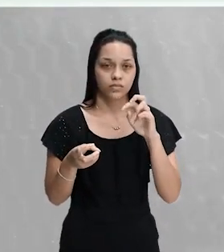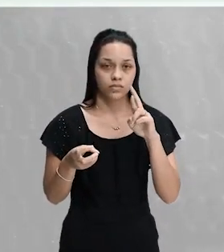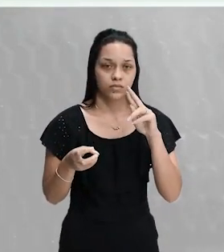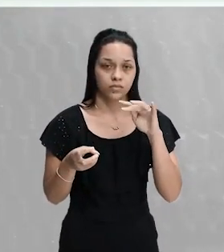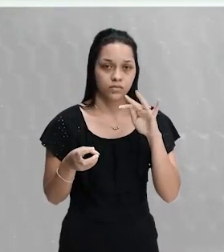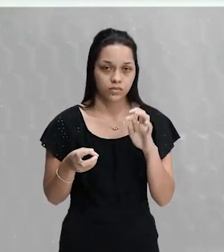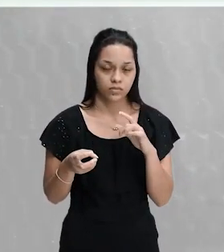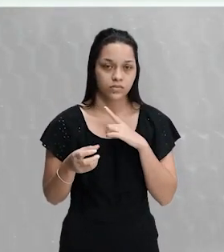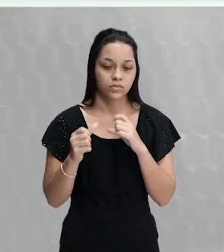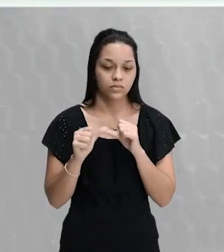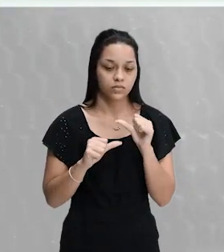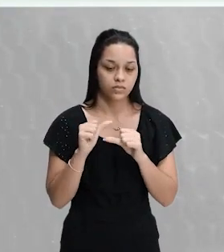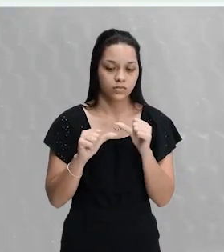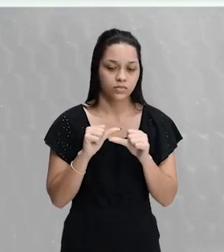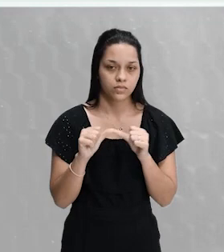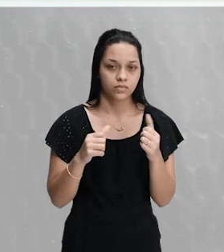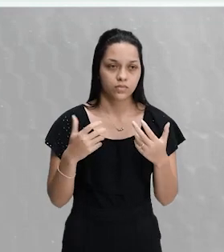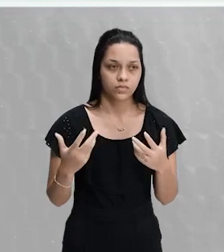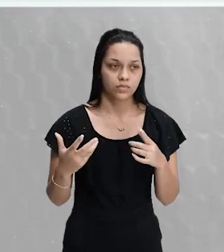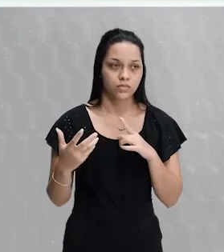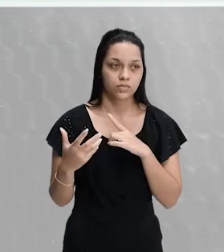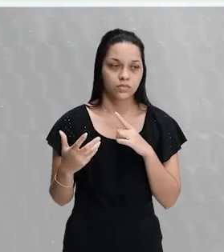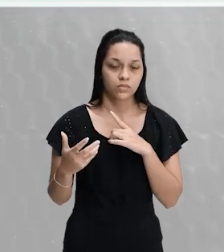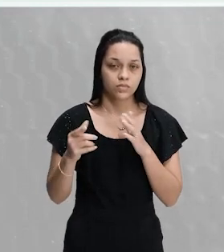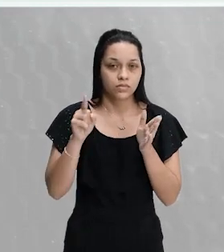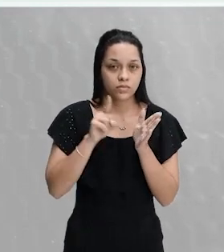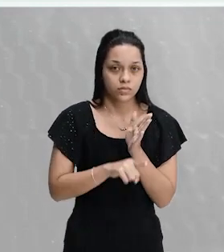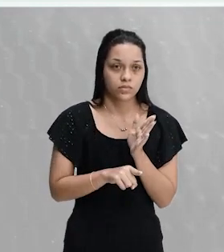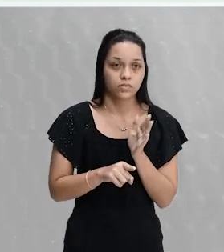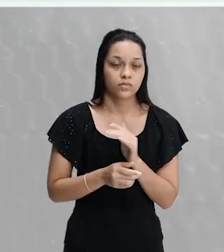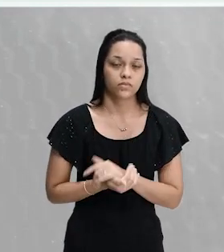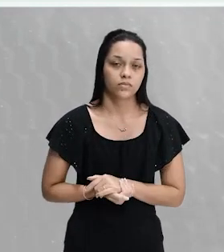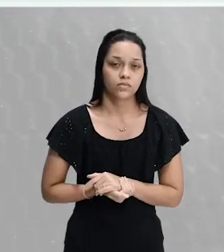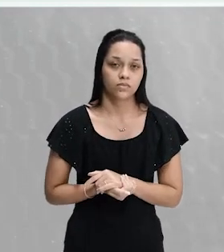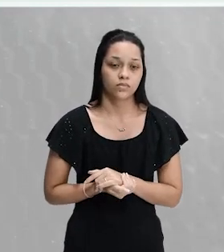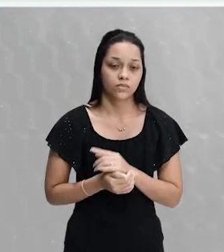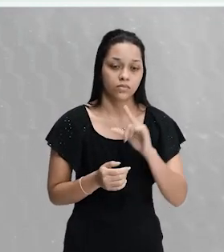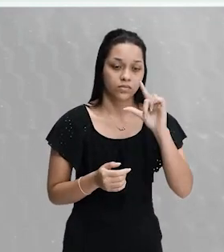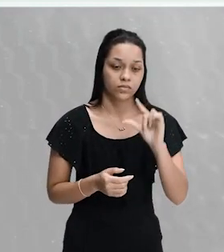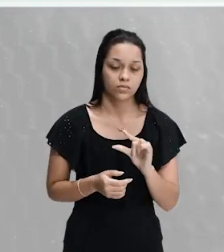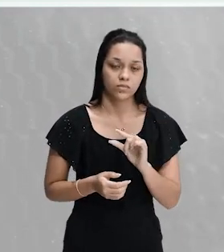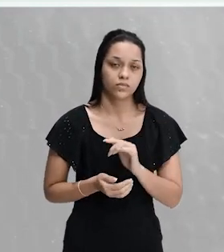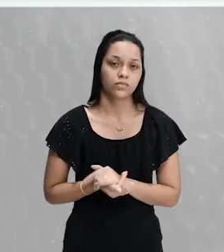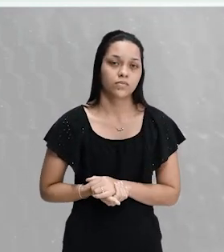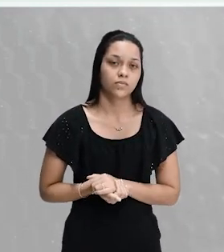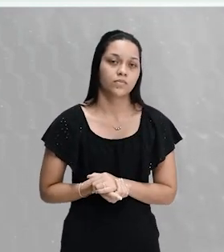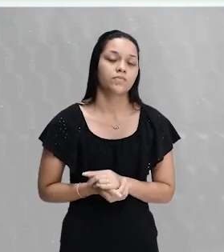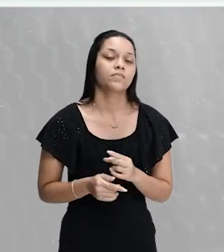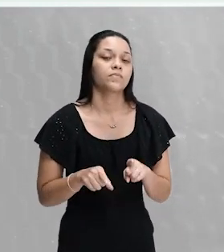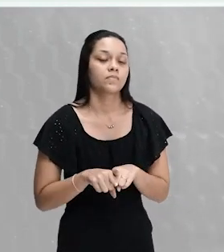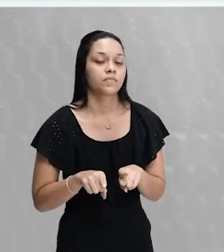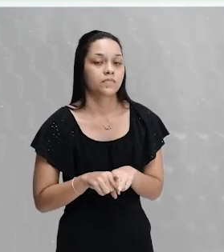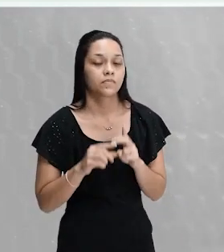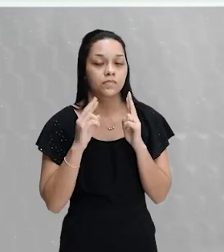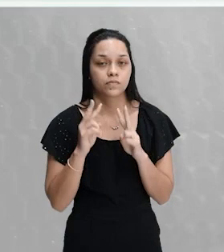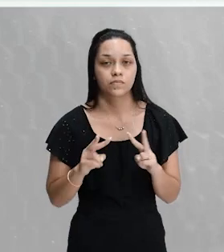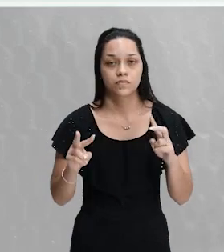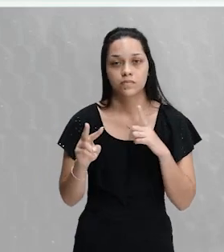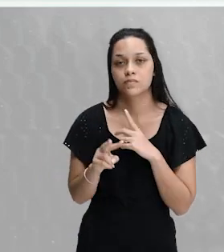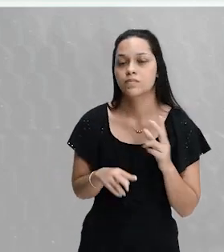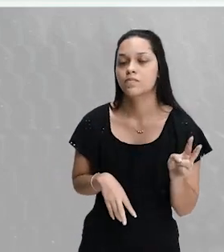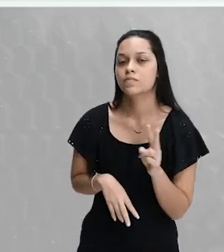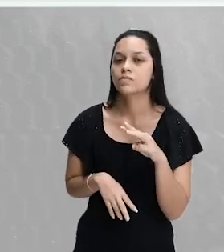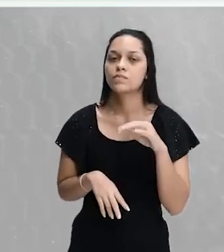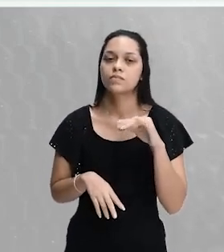ponto de mudança no sentido da parábola, é o menor ponto da parábola, é ponto mínimo. a gente vai ver que a função admite um valor